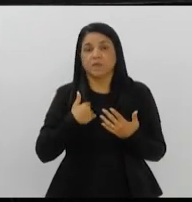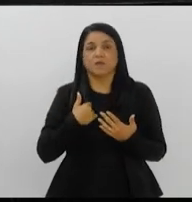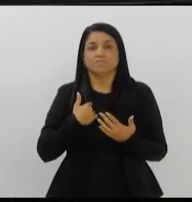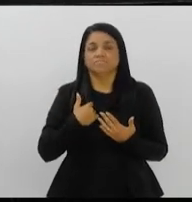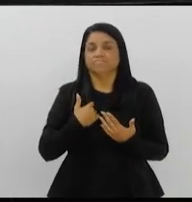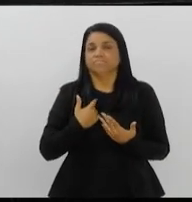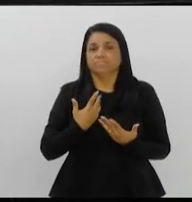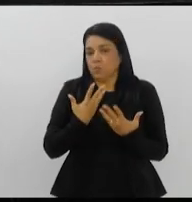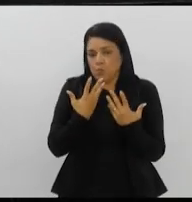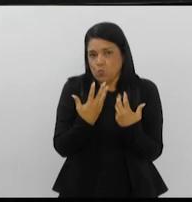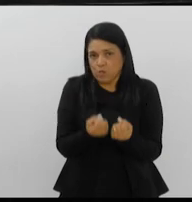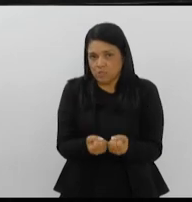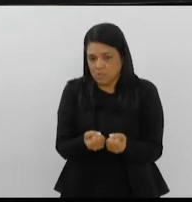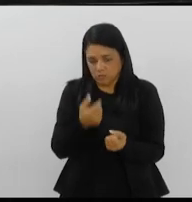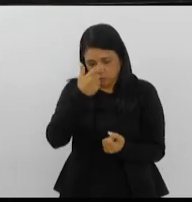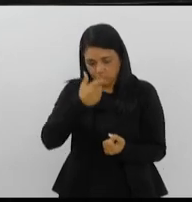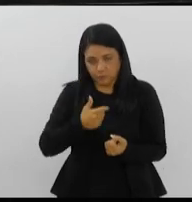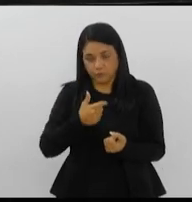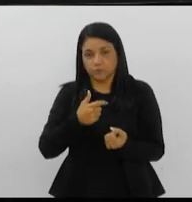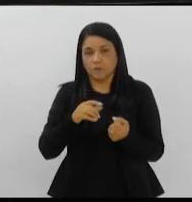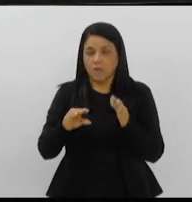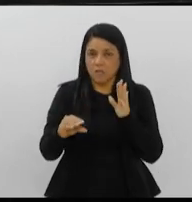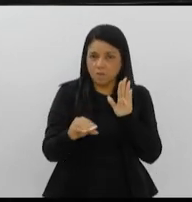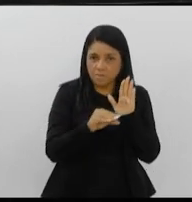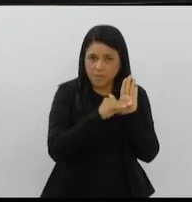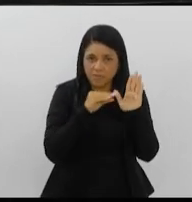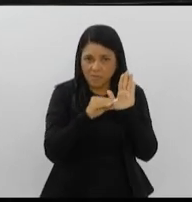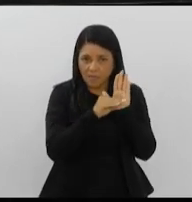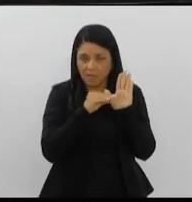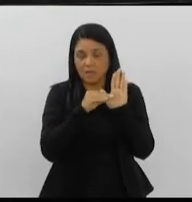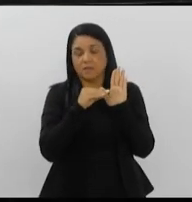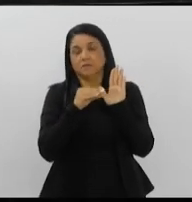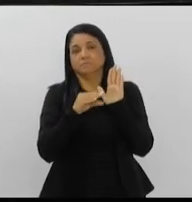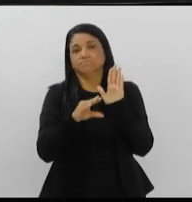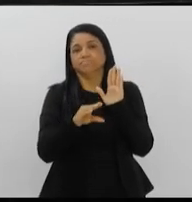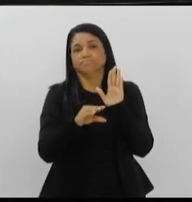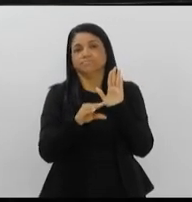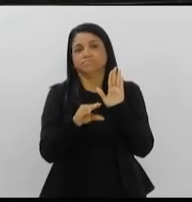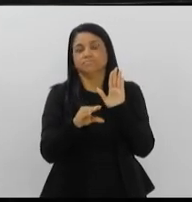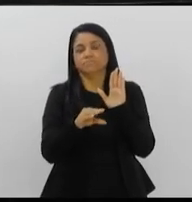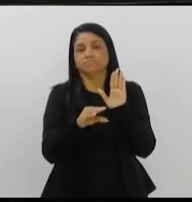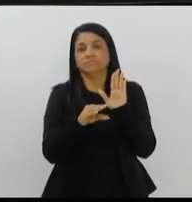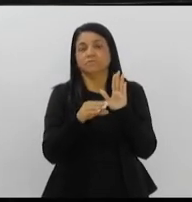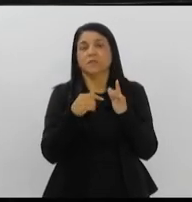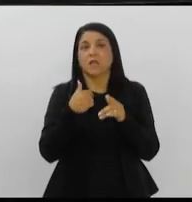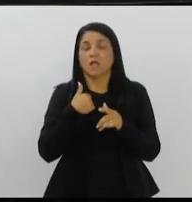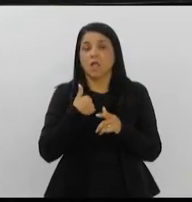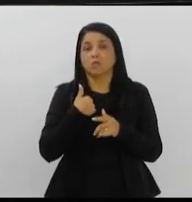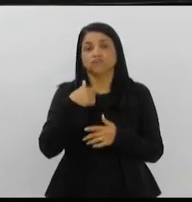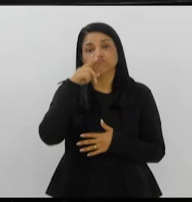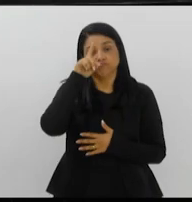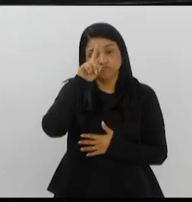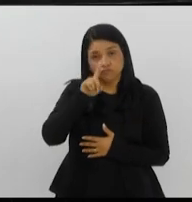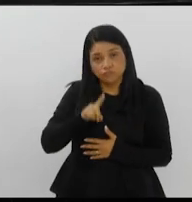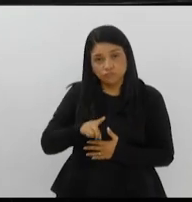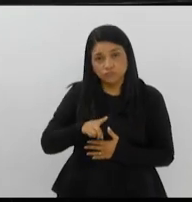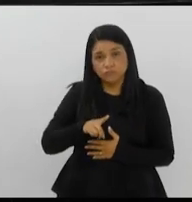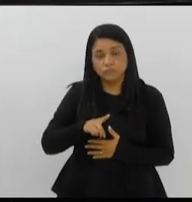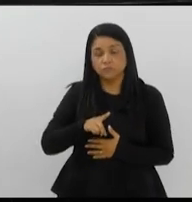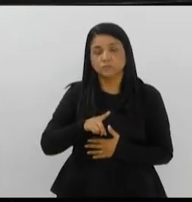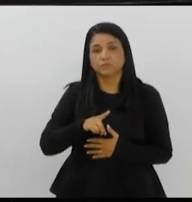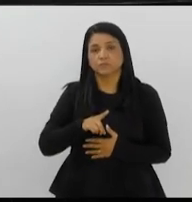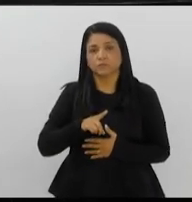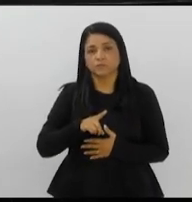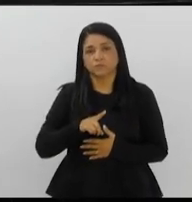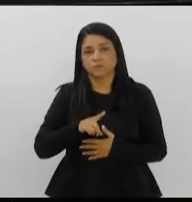senhora presidente, por isso emendei e destaquei, também me reserva o direito de recorrer